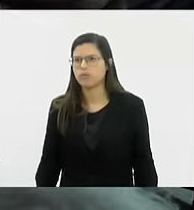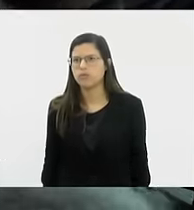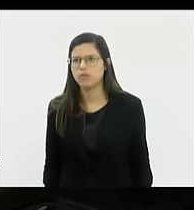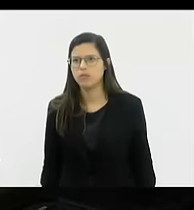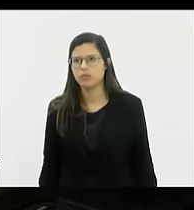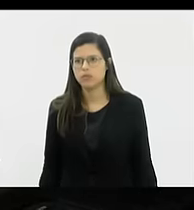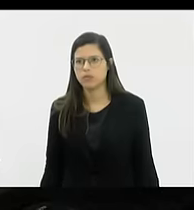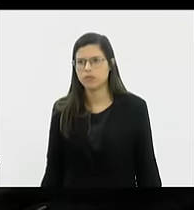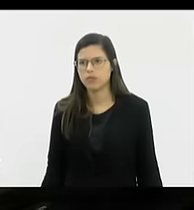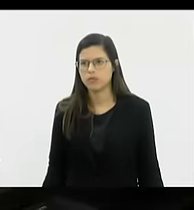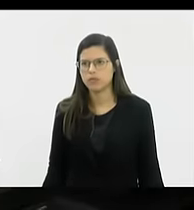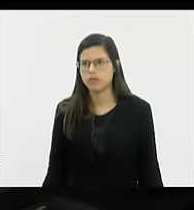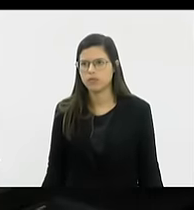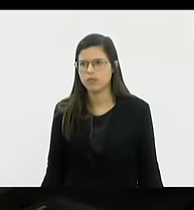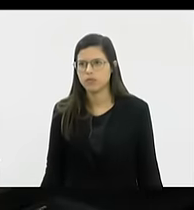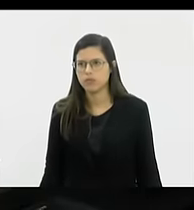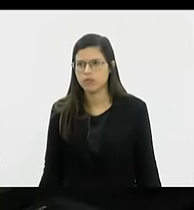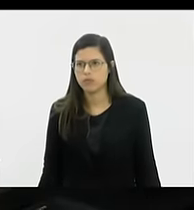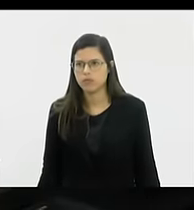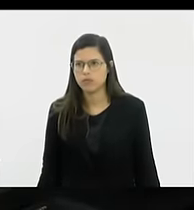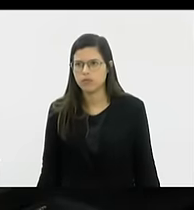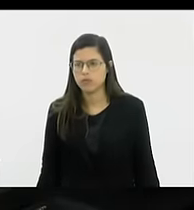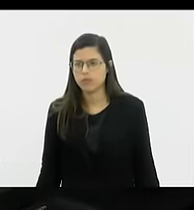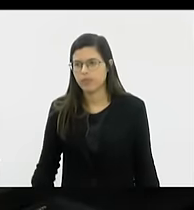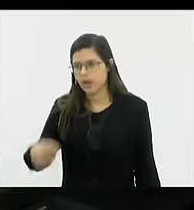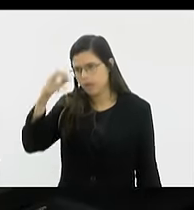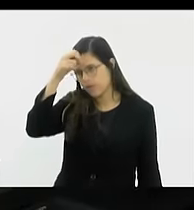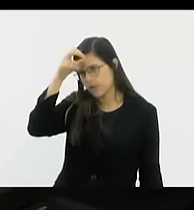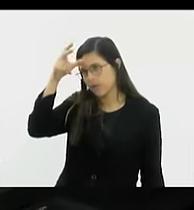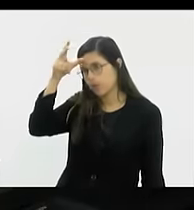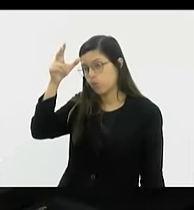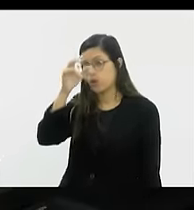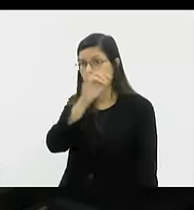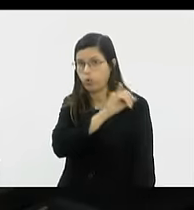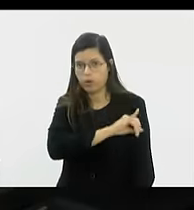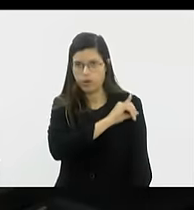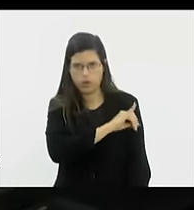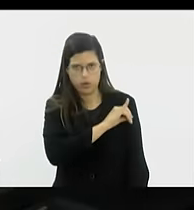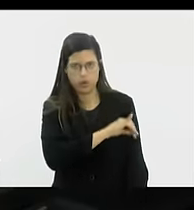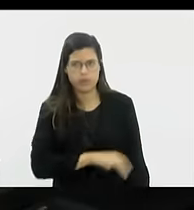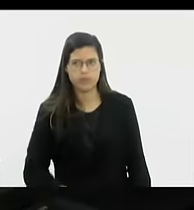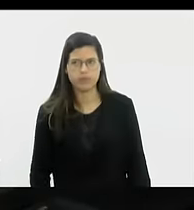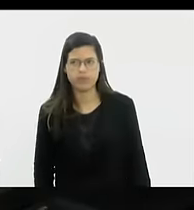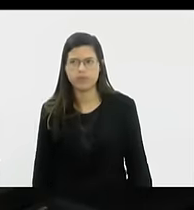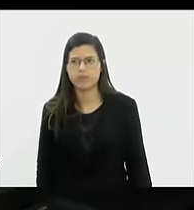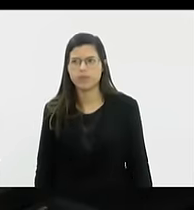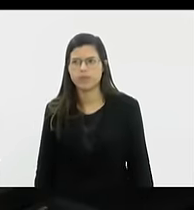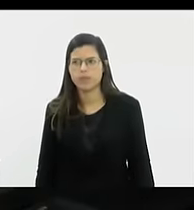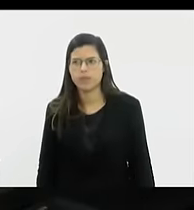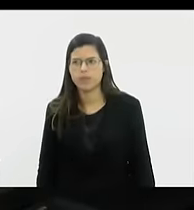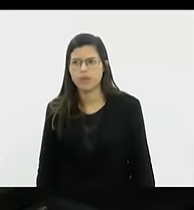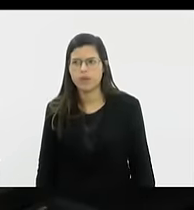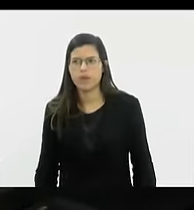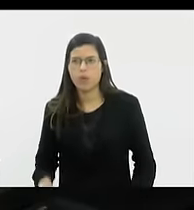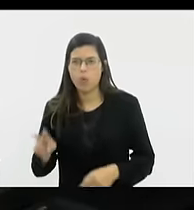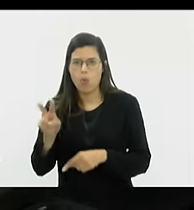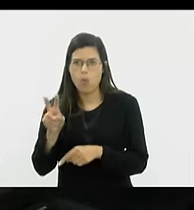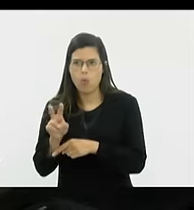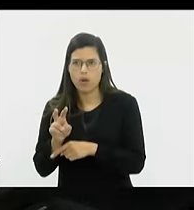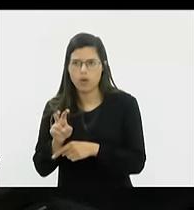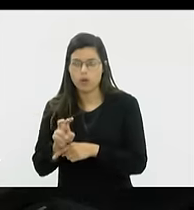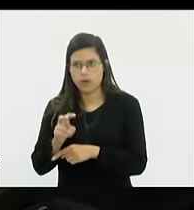Cara, implorando para não levar o carro dele. Ó. Prefeitura do Rio de Janeiro. Joelho. Meu Deus. Guarda municipal.